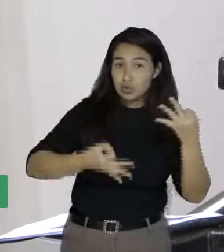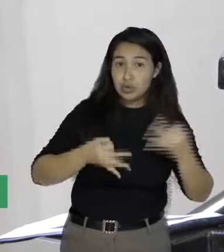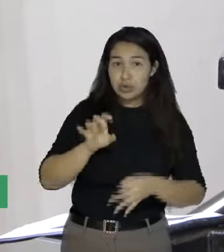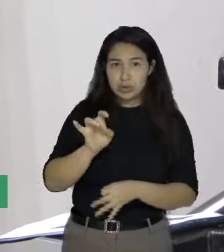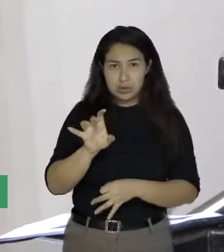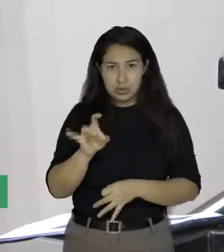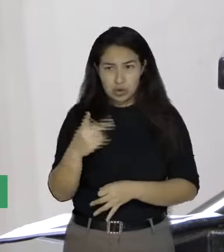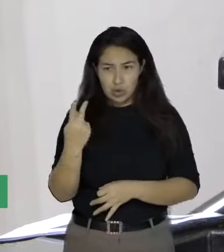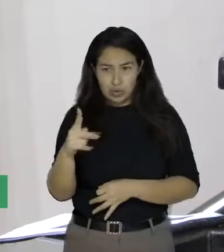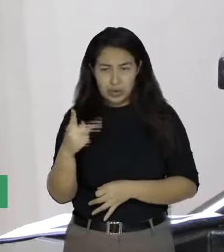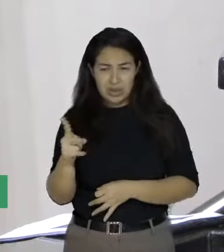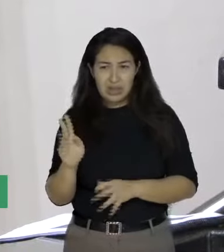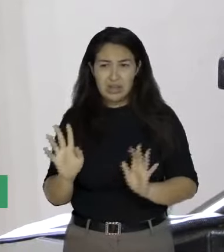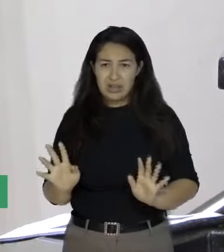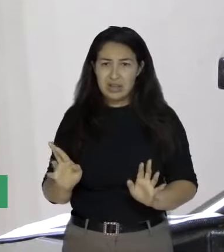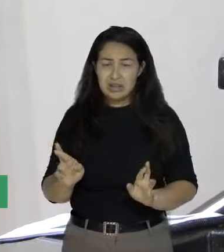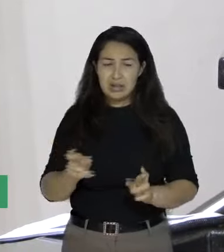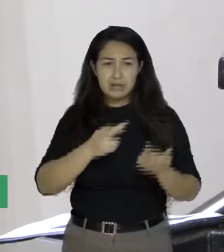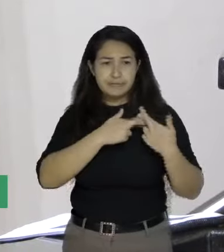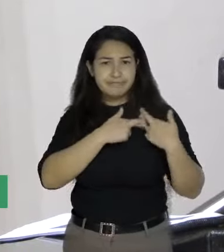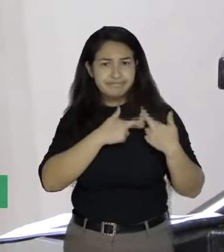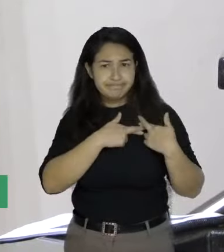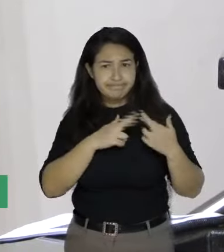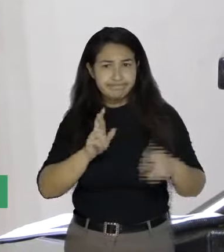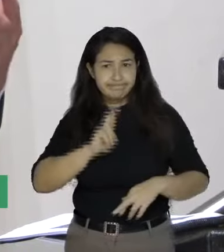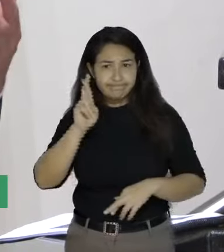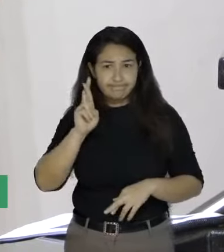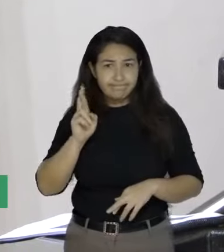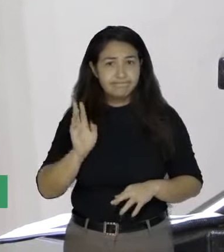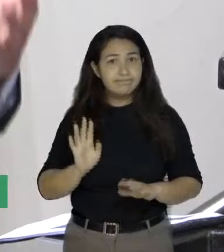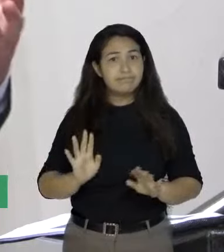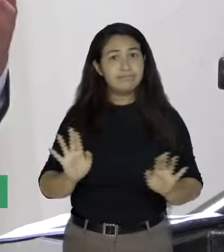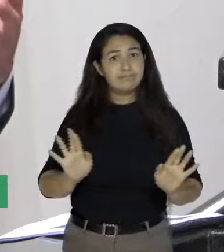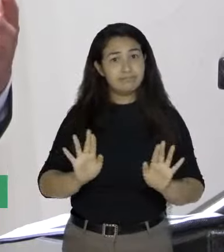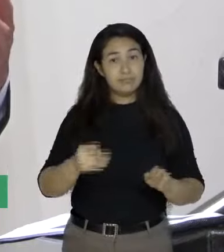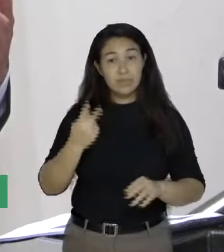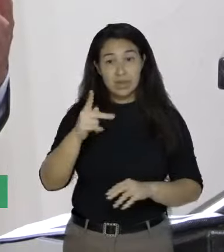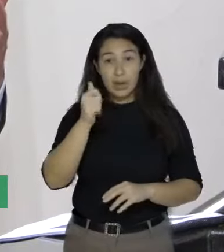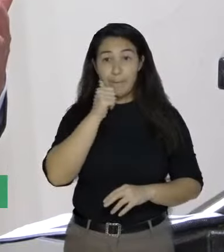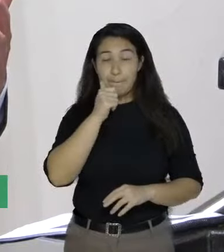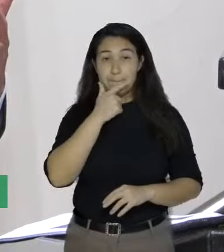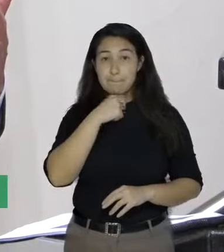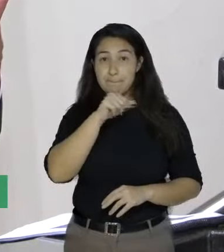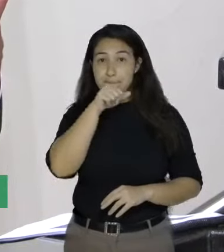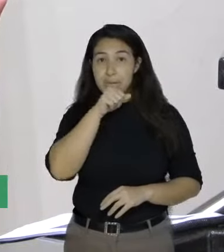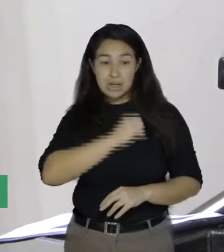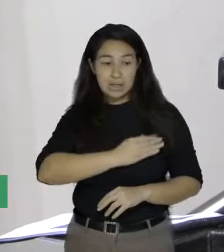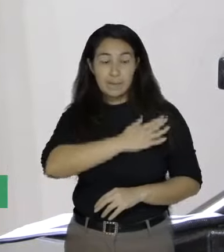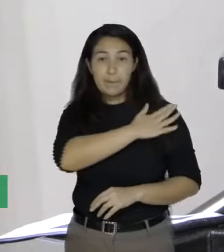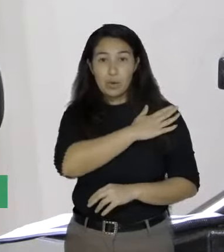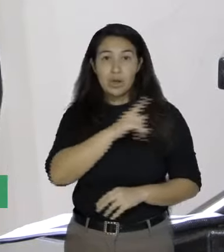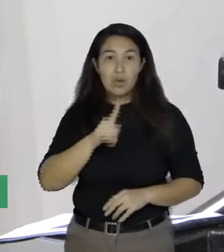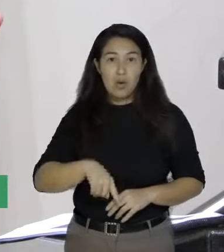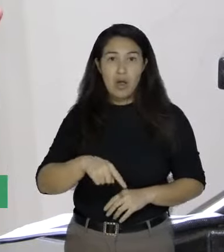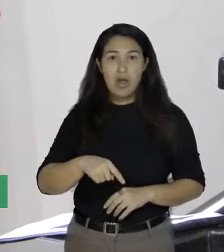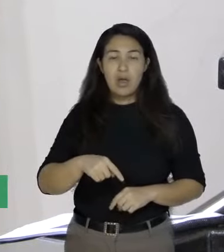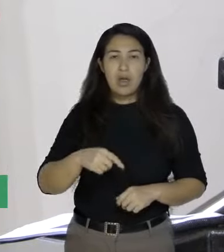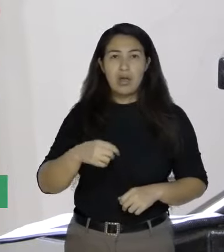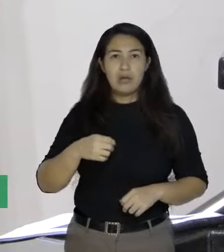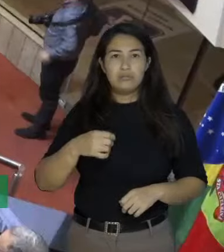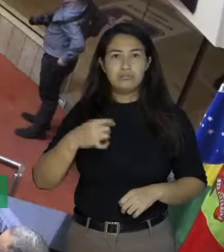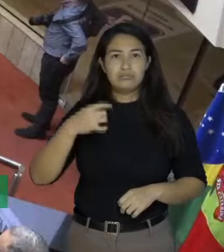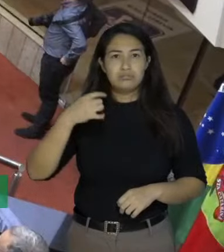sua atribuição Deputado Napoleão Seu pai foi um grande advogado né um dos maiores tribunos